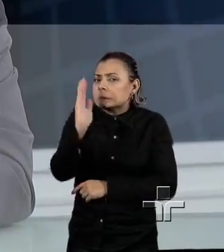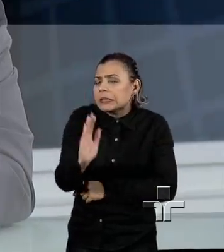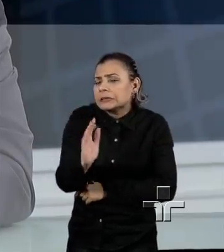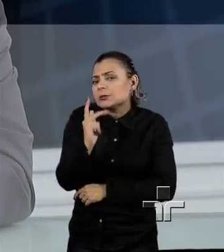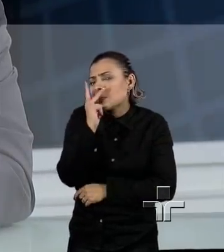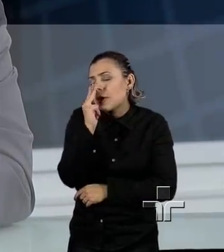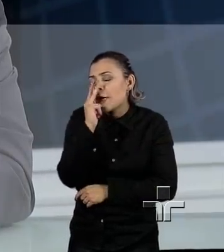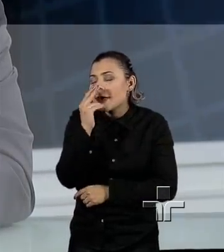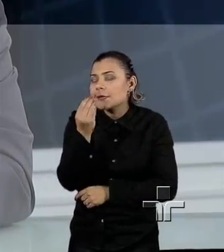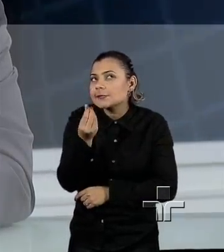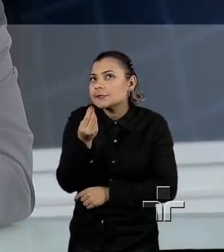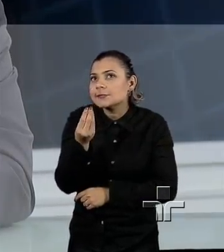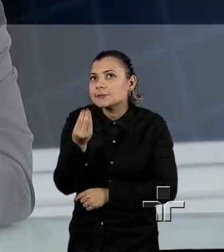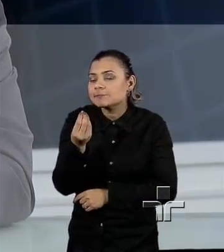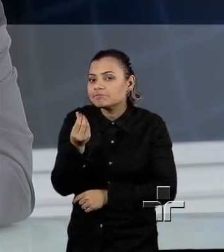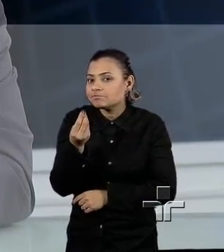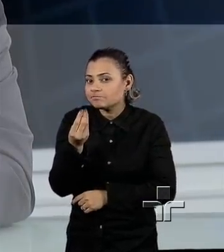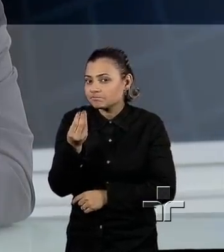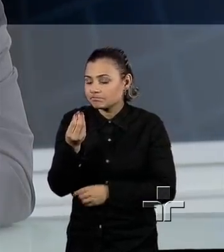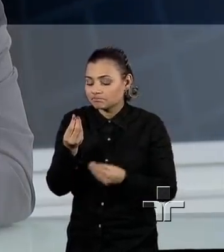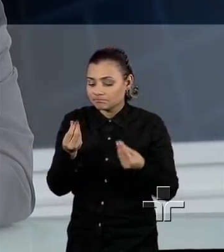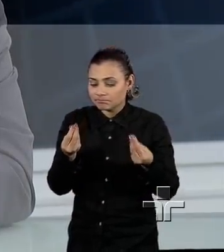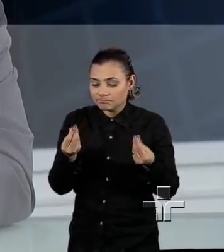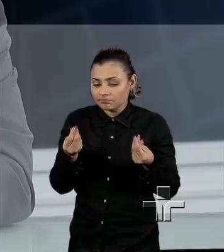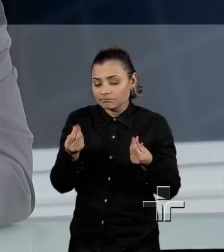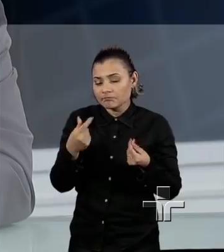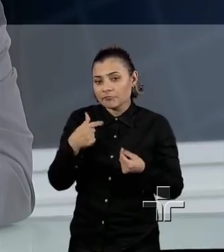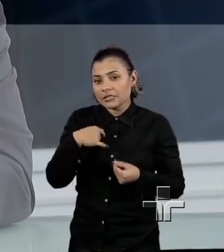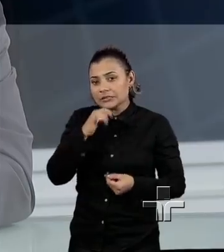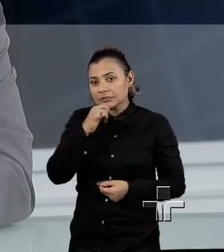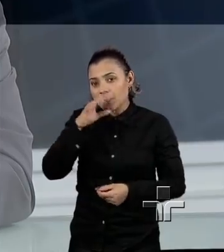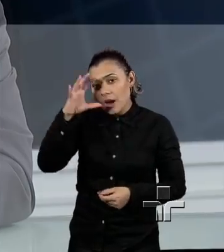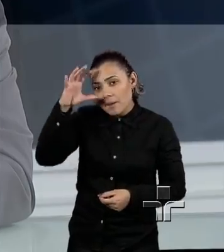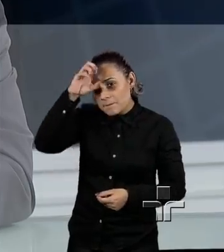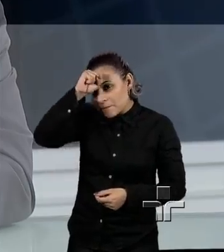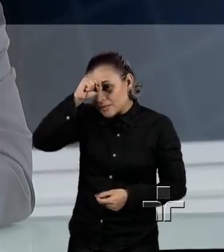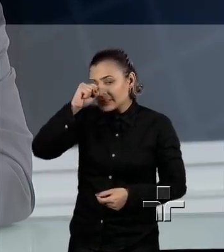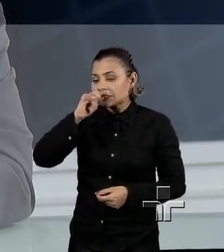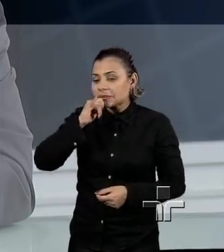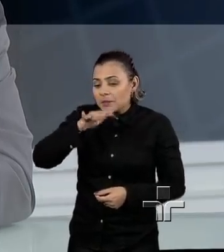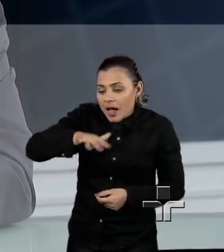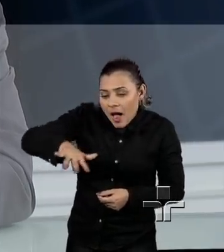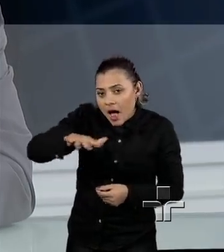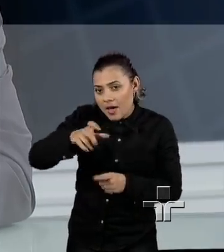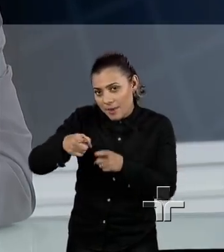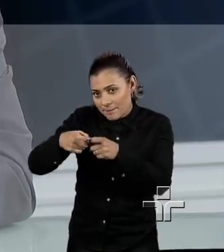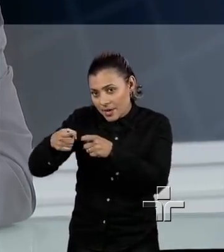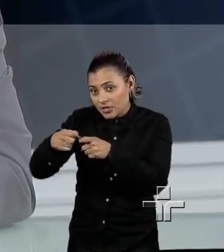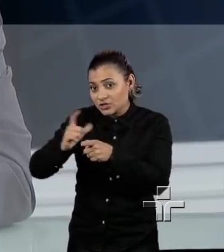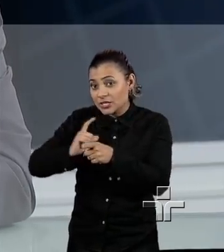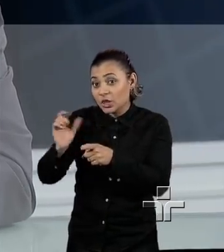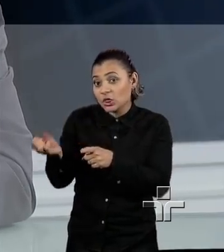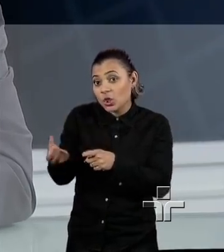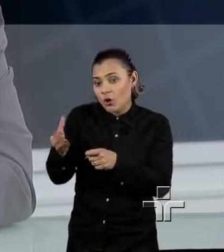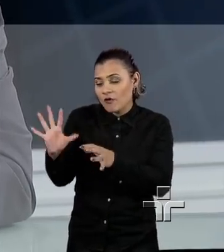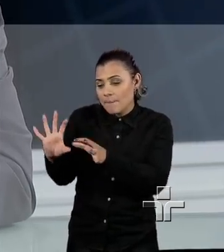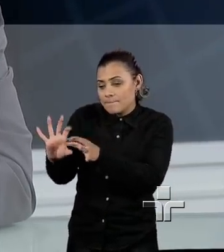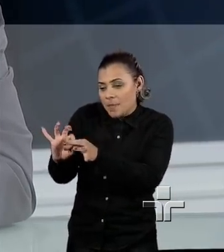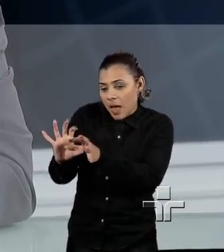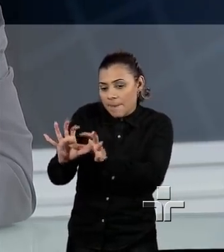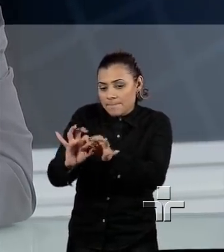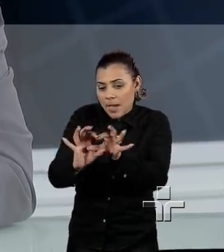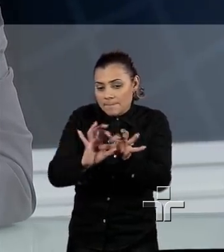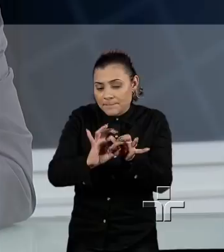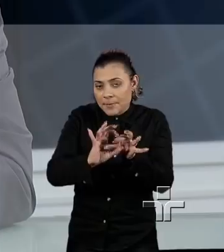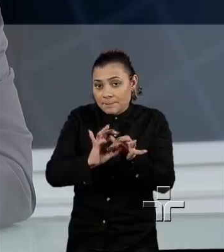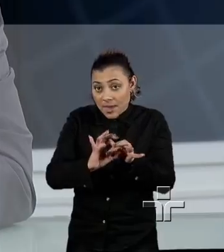está, do ponto de vista de aprendizado, se eu fosse falar do ponto de vista médico, ele está fazendo novas conexões, ele está aprendendo a fazer